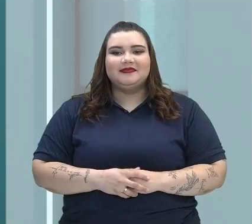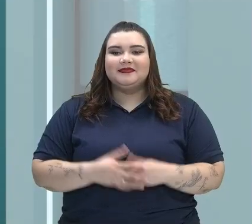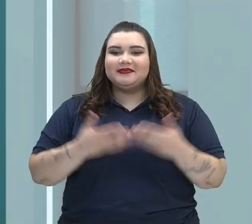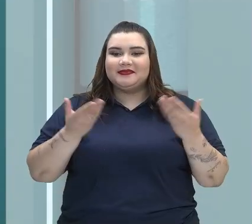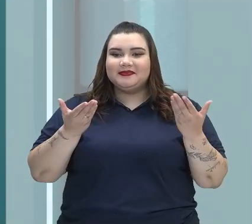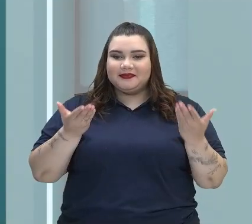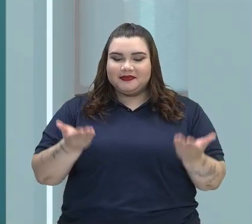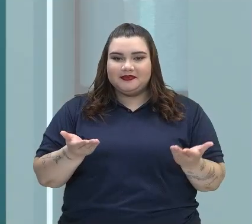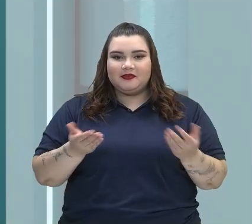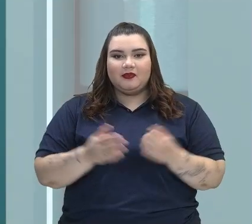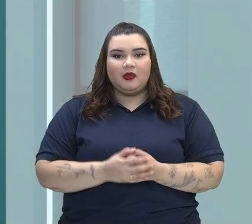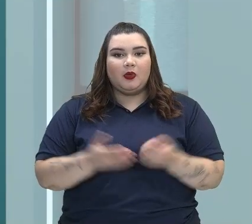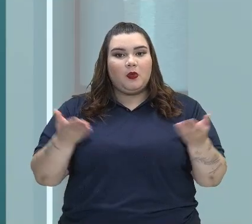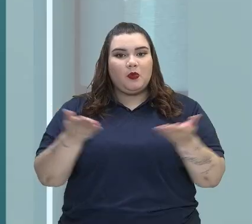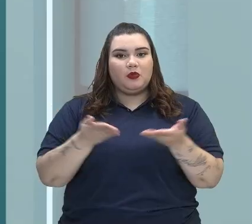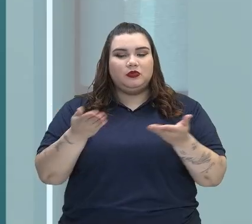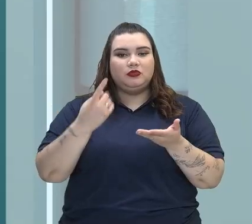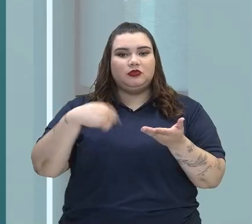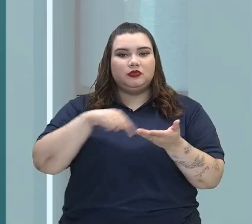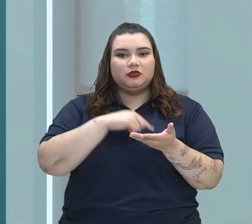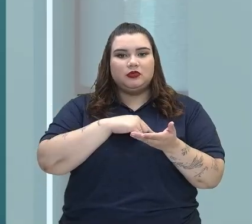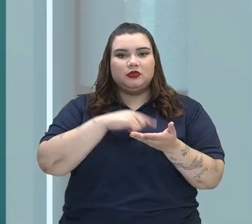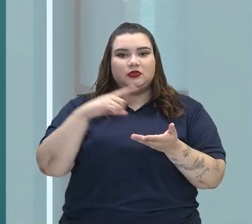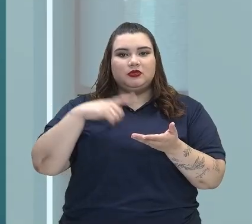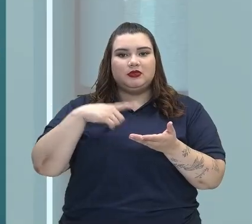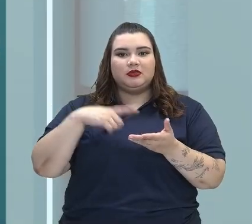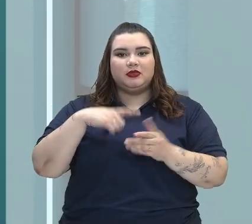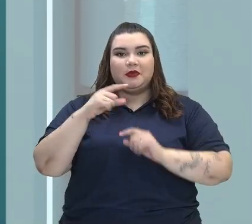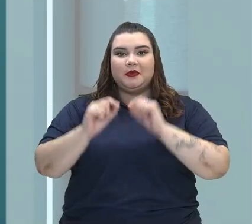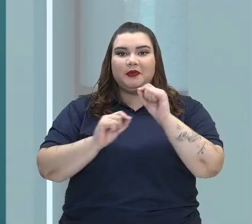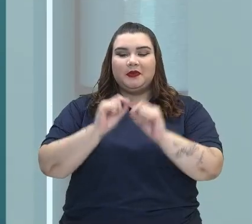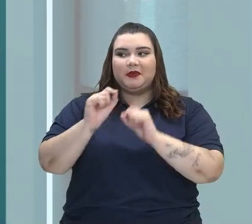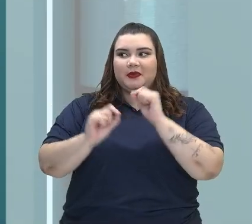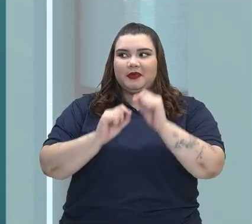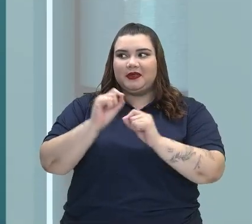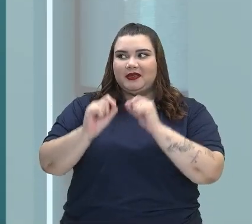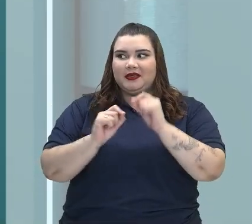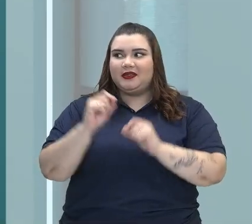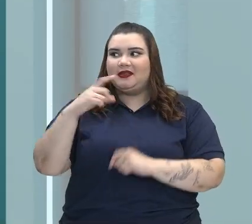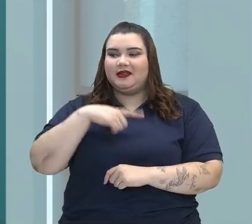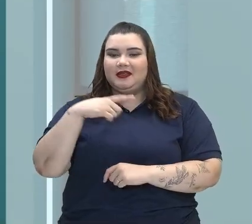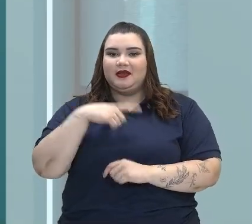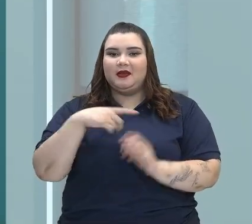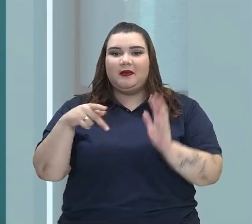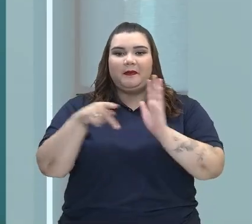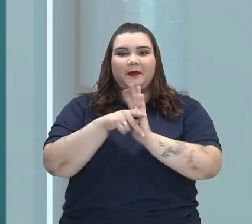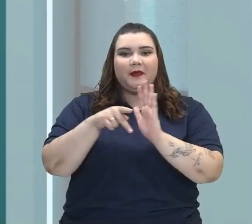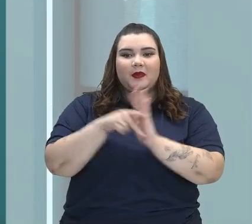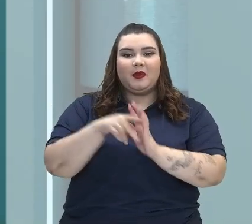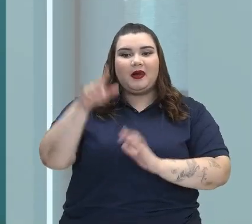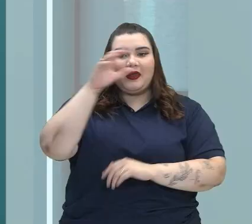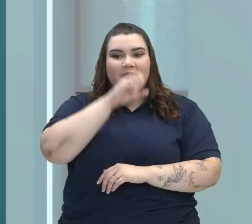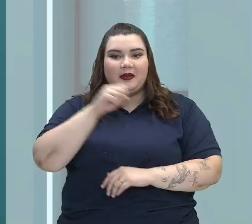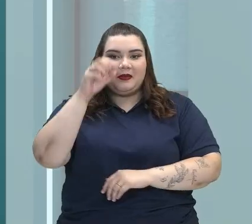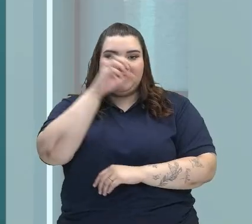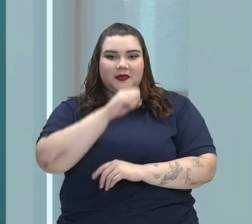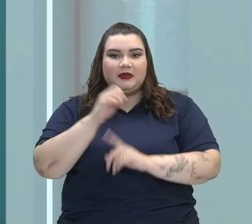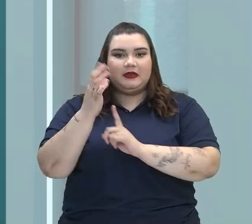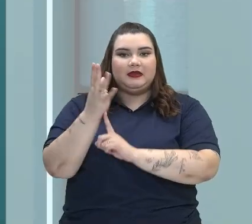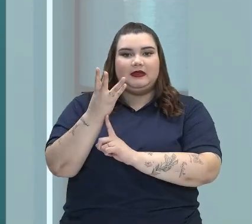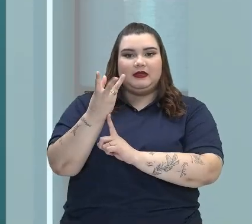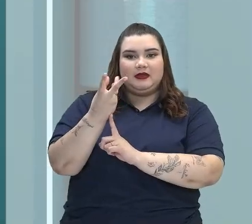Muito bem. Então, hoje na nossa avaliação, nós vamos percorrer, navegar no mundo da arte que